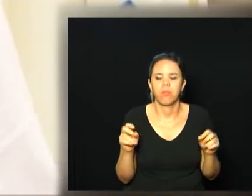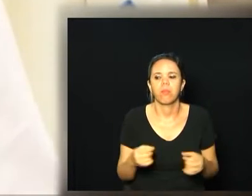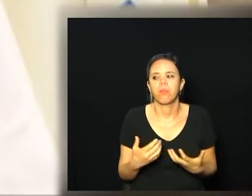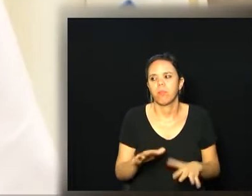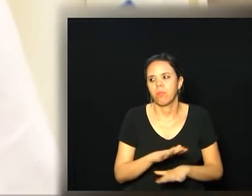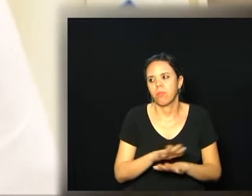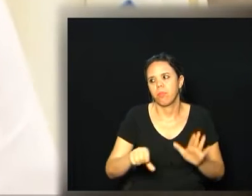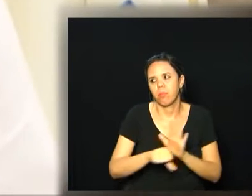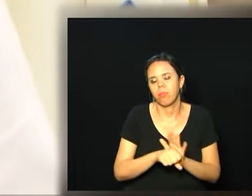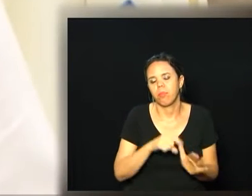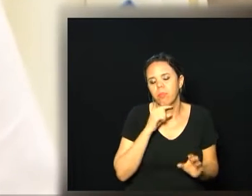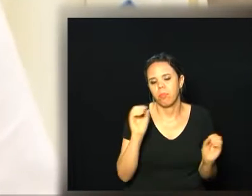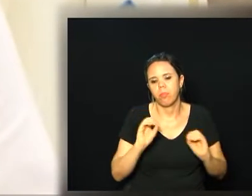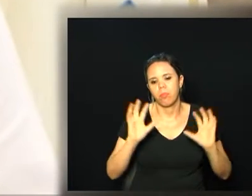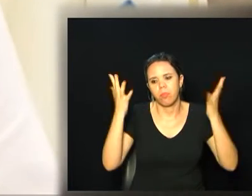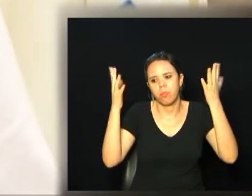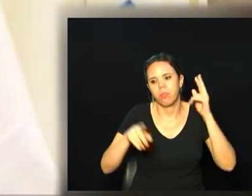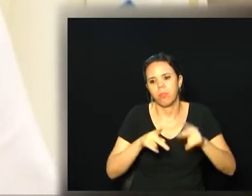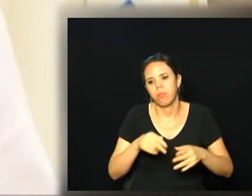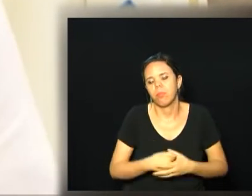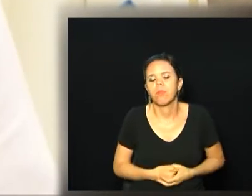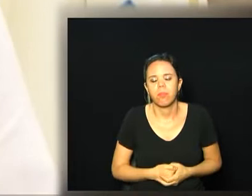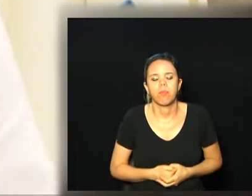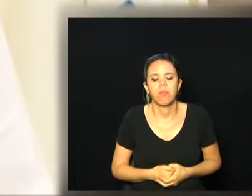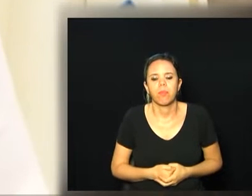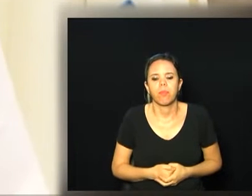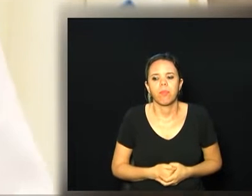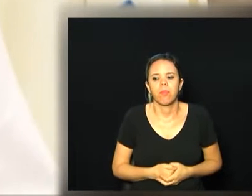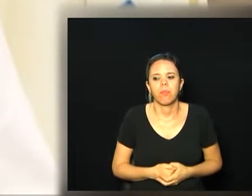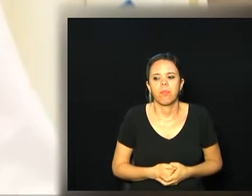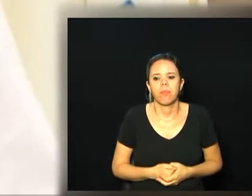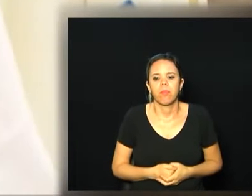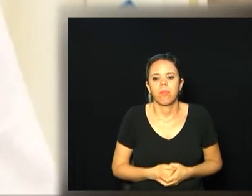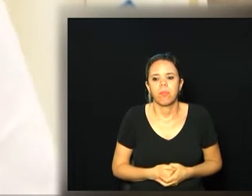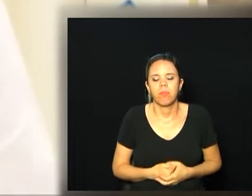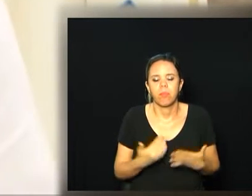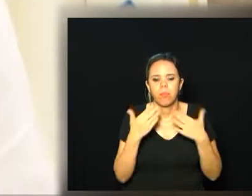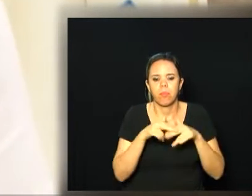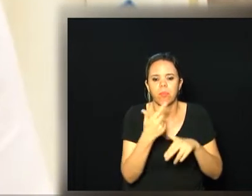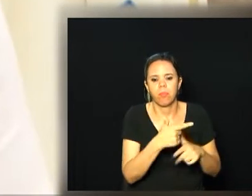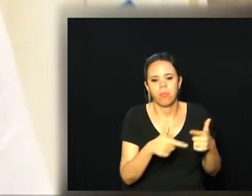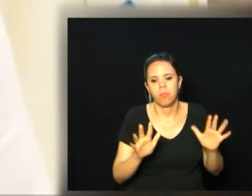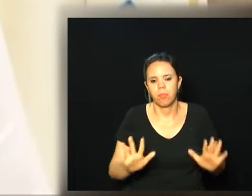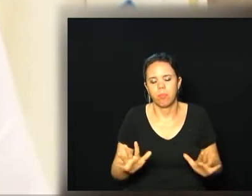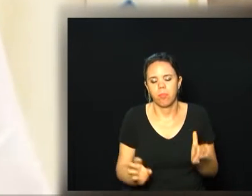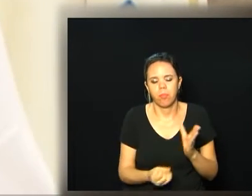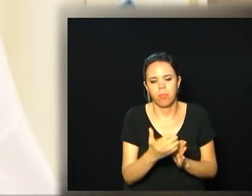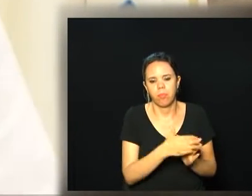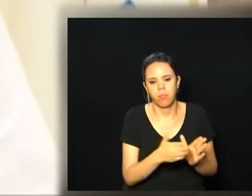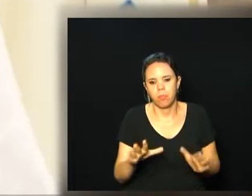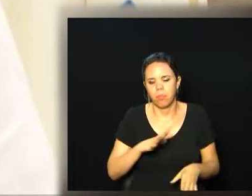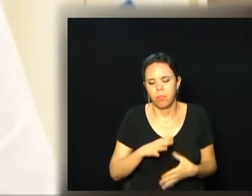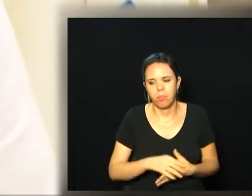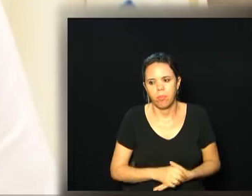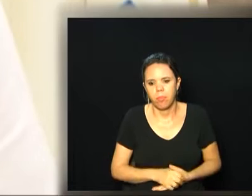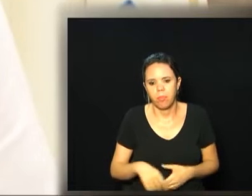querer criminalizar a festa popular, né, uma festa popular, frente a outras situações que estão ocorrendo na